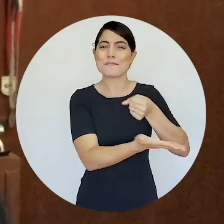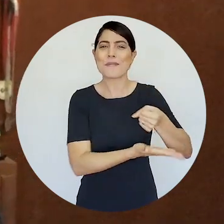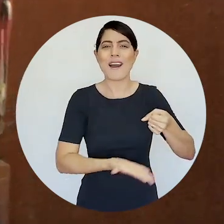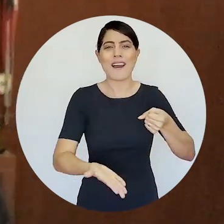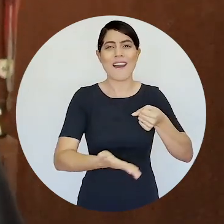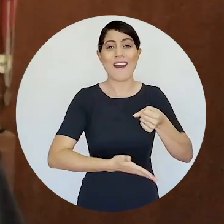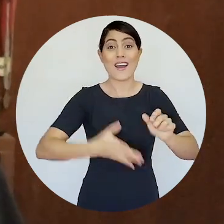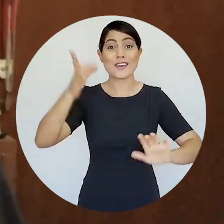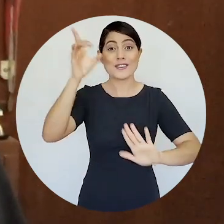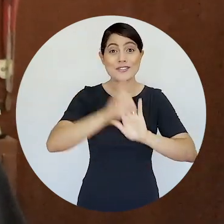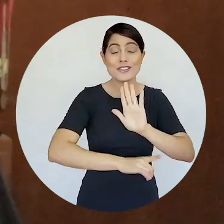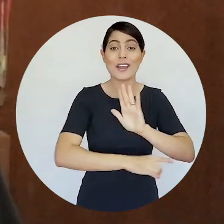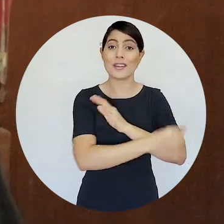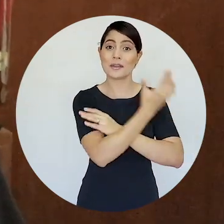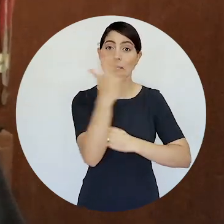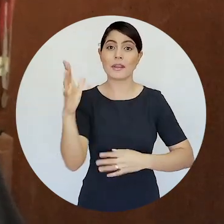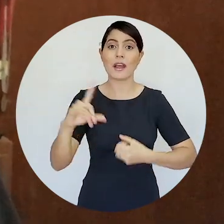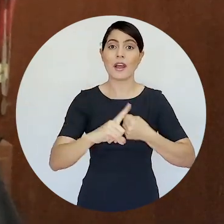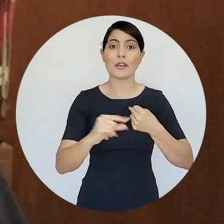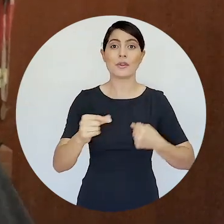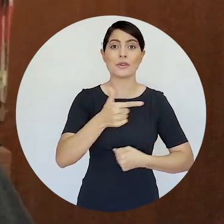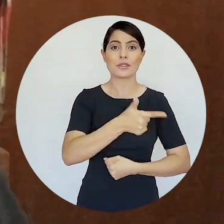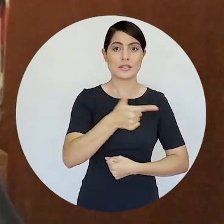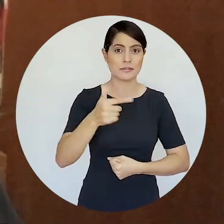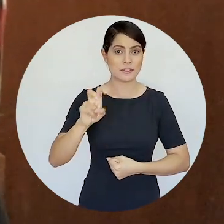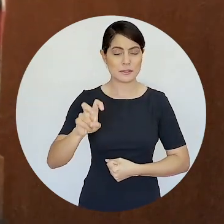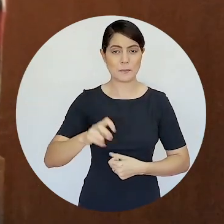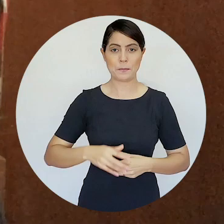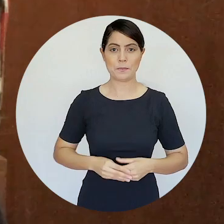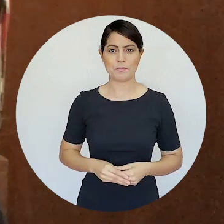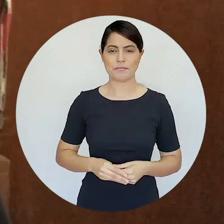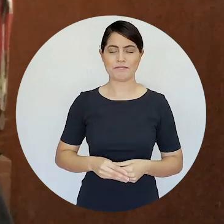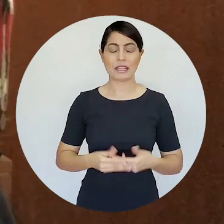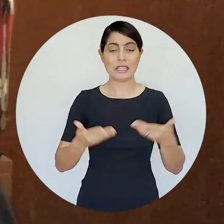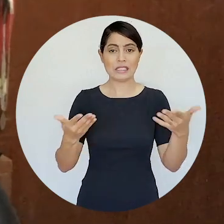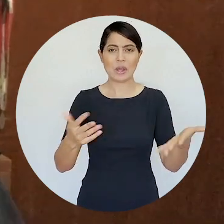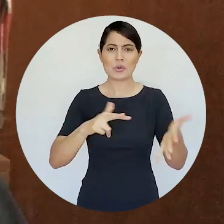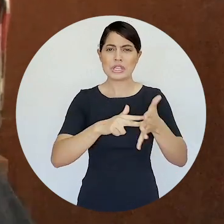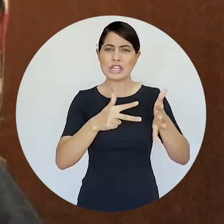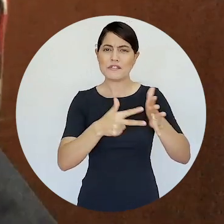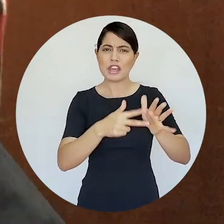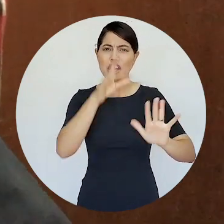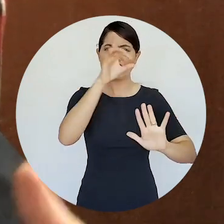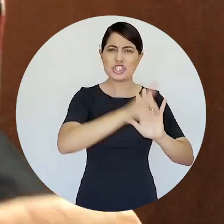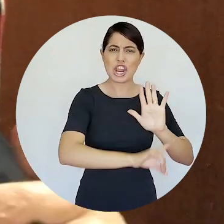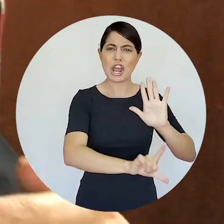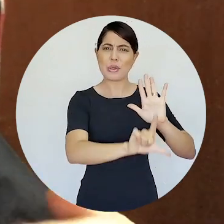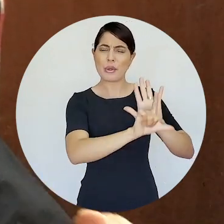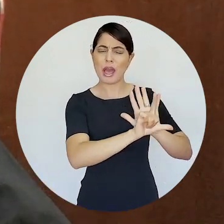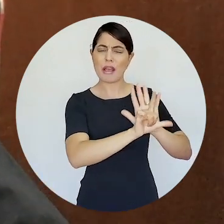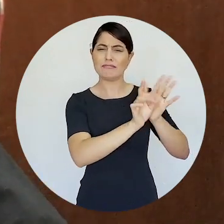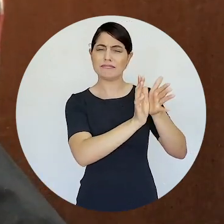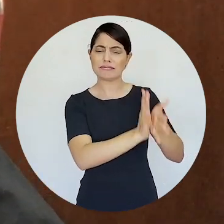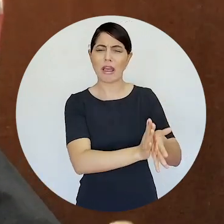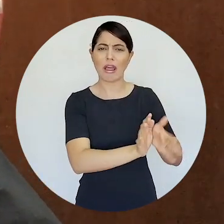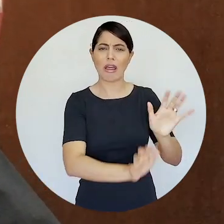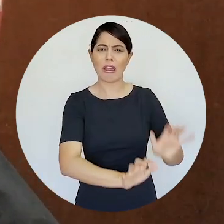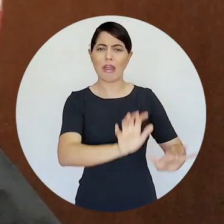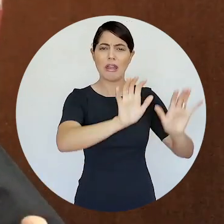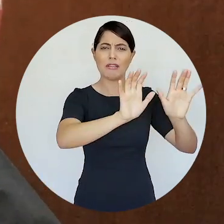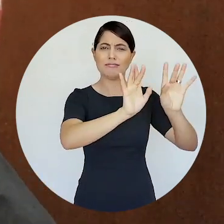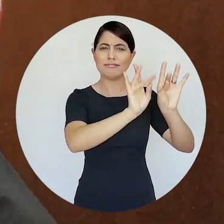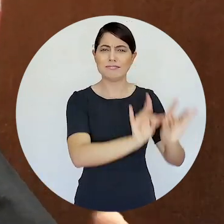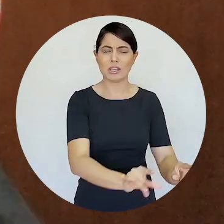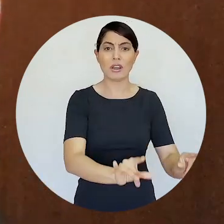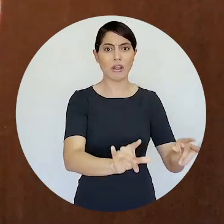direito e o dever fundamental do meio ambiente no seu artigo 225. Portanto, o desmonte dos órgãos